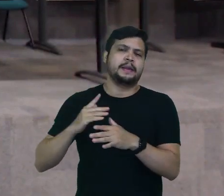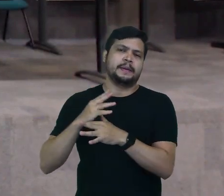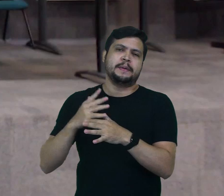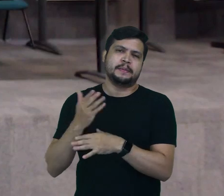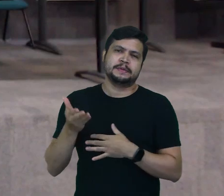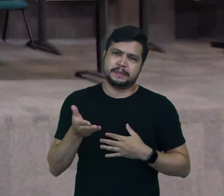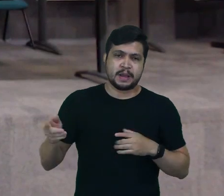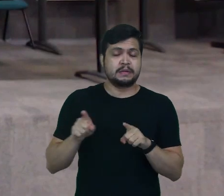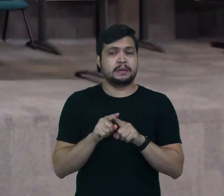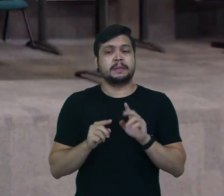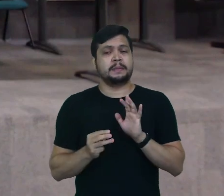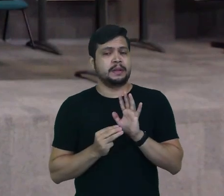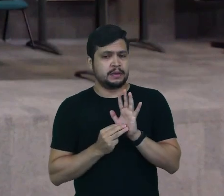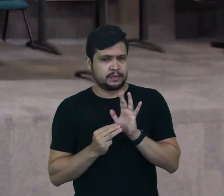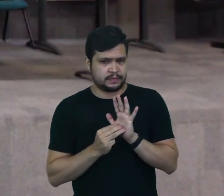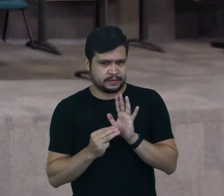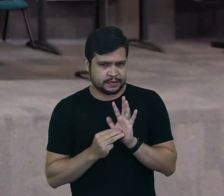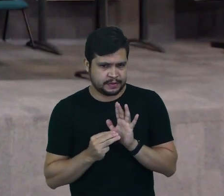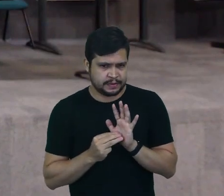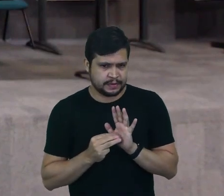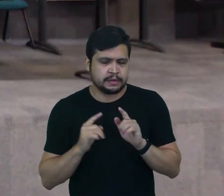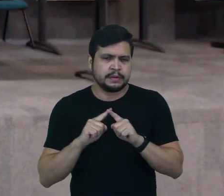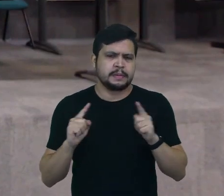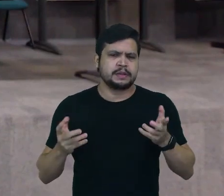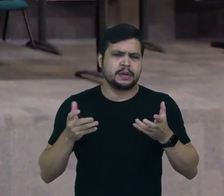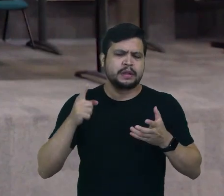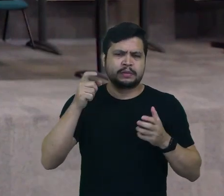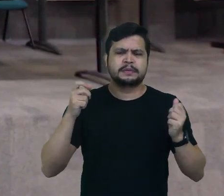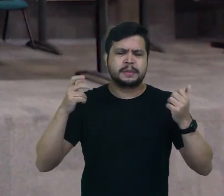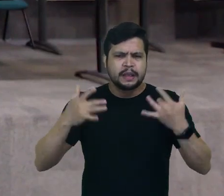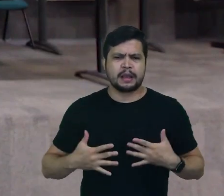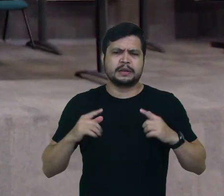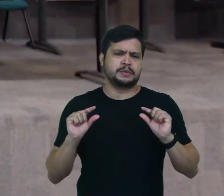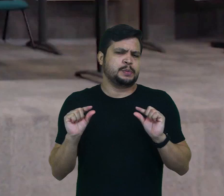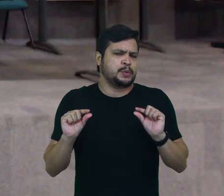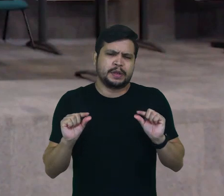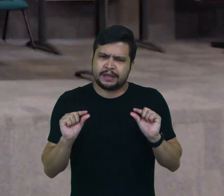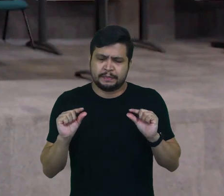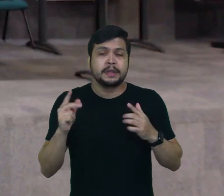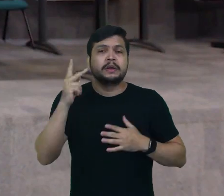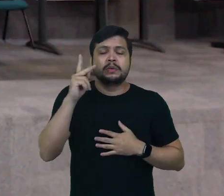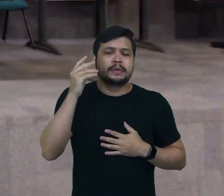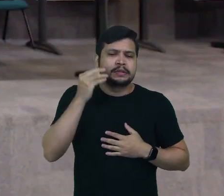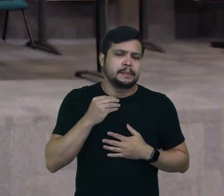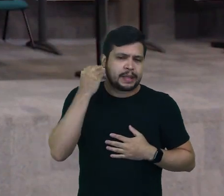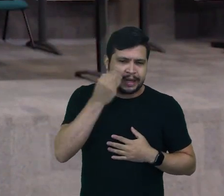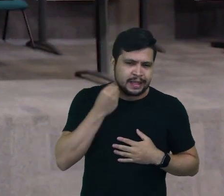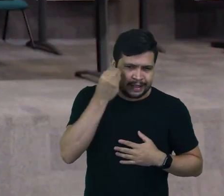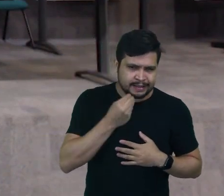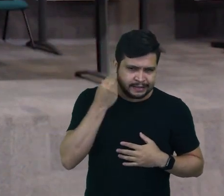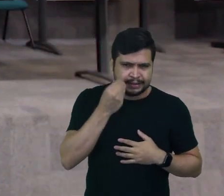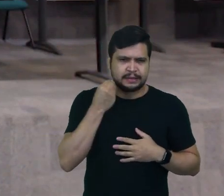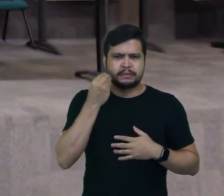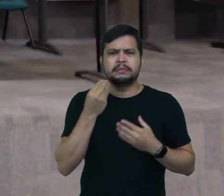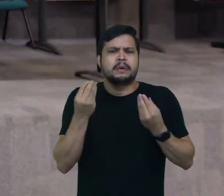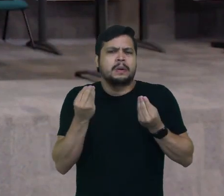amor. Então, fica aqui a minha gratidão. Mas eu queria que você falasse um pouquinho a sua